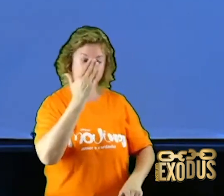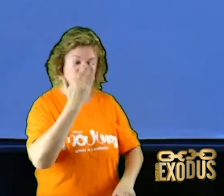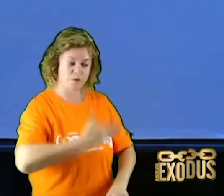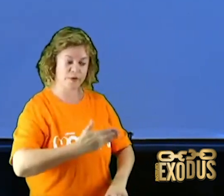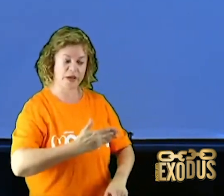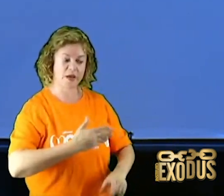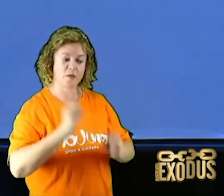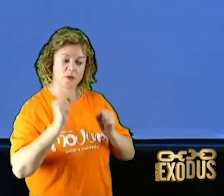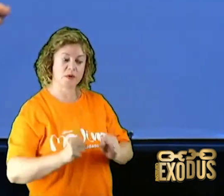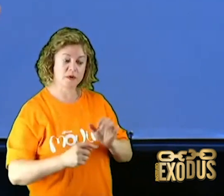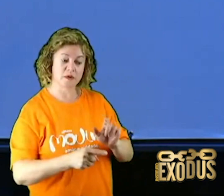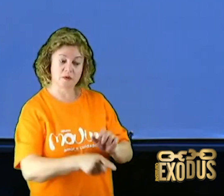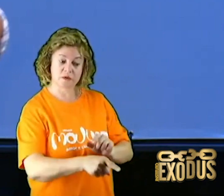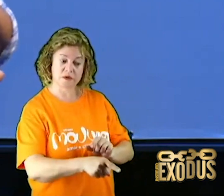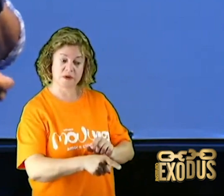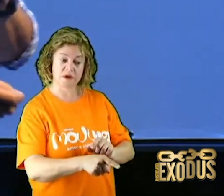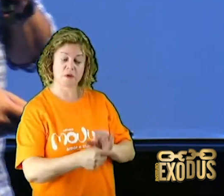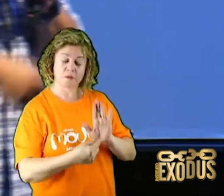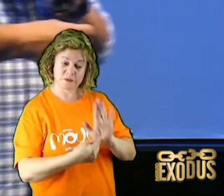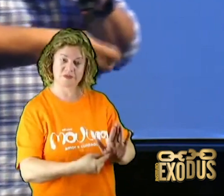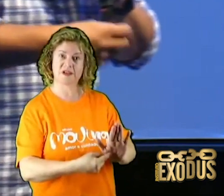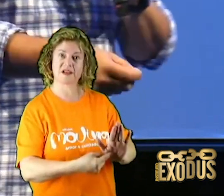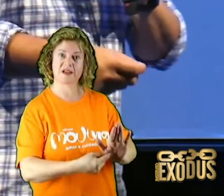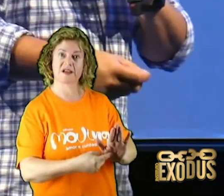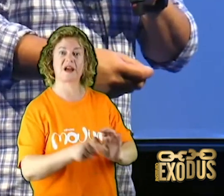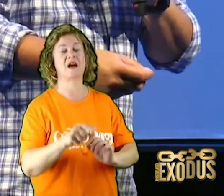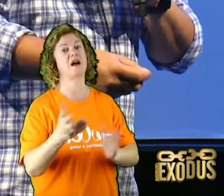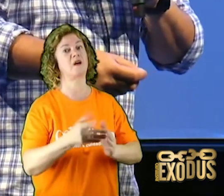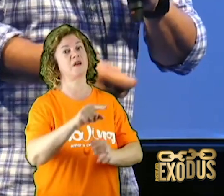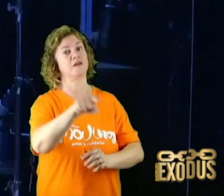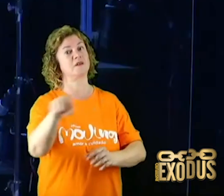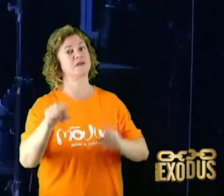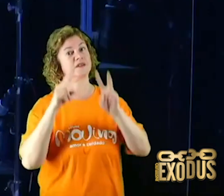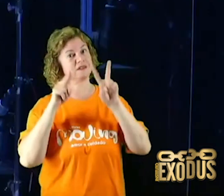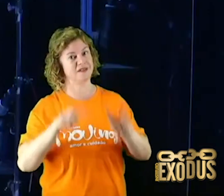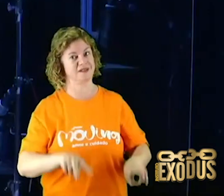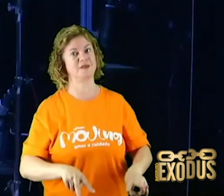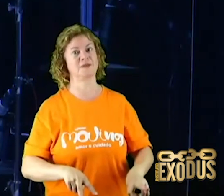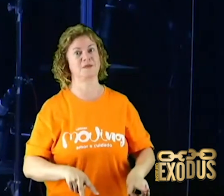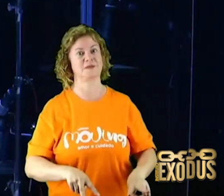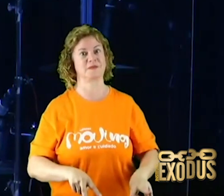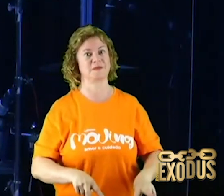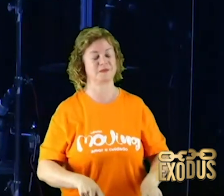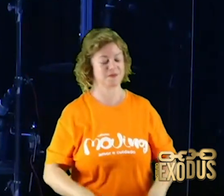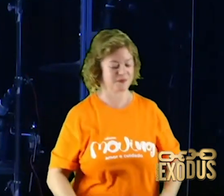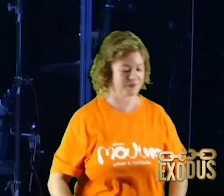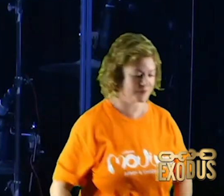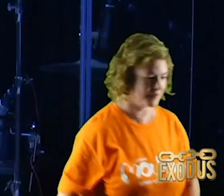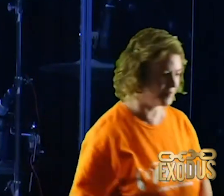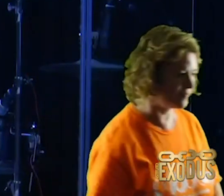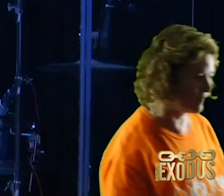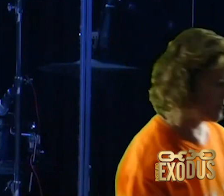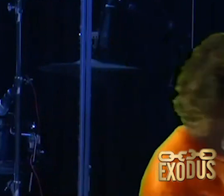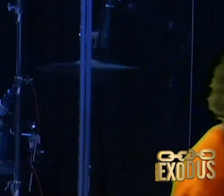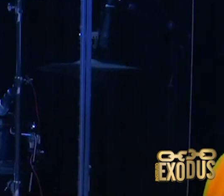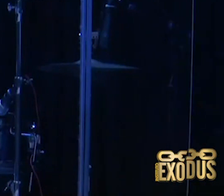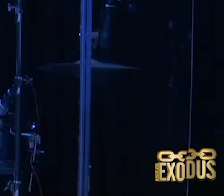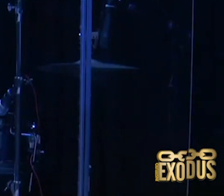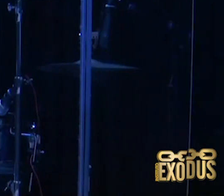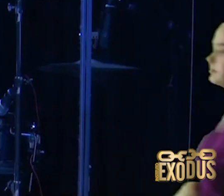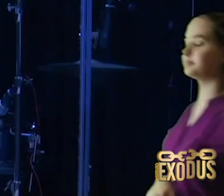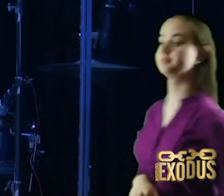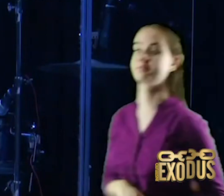seja testemunho no meio da congregação, porque a Bíblia diz isso, para a gente não esconder o testemunho do povo de